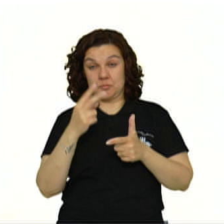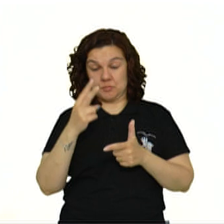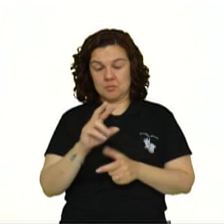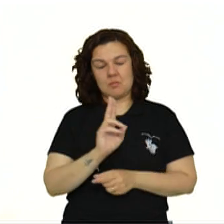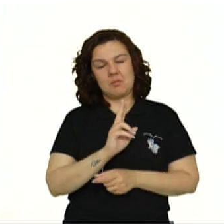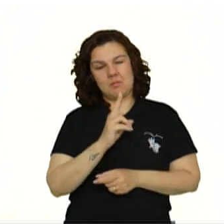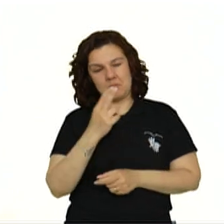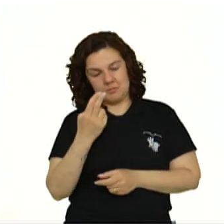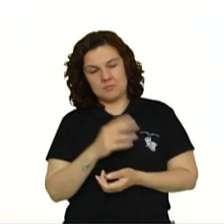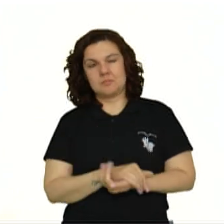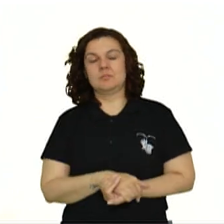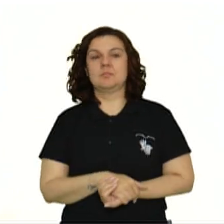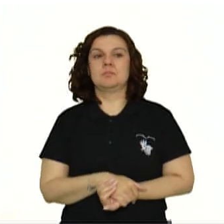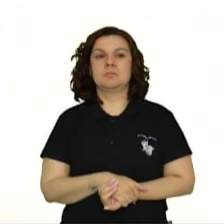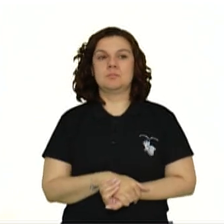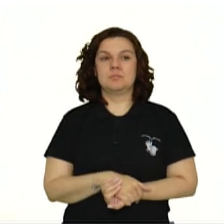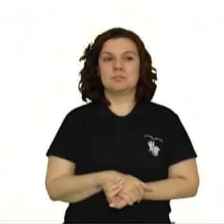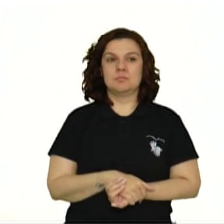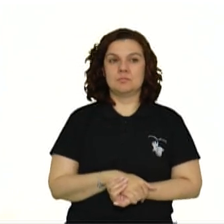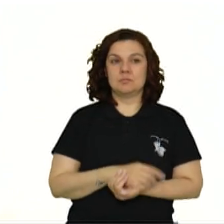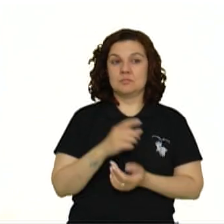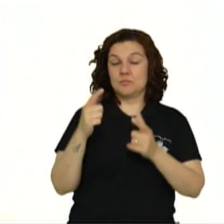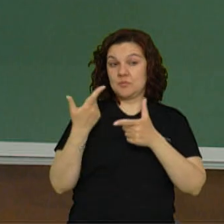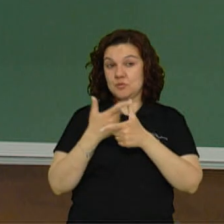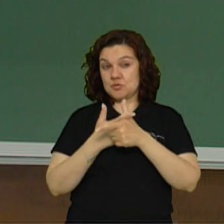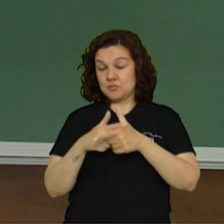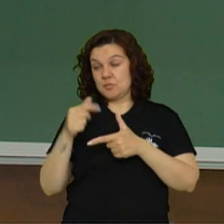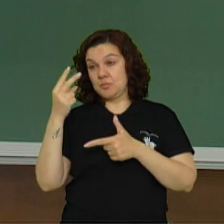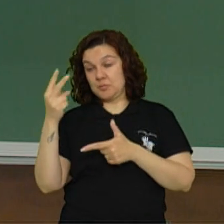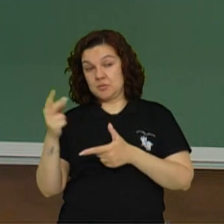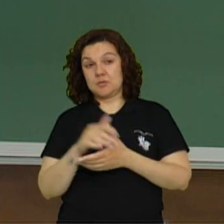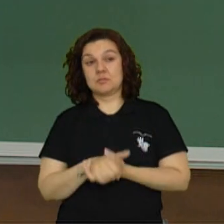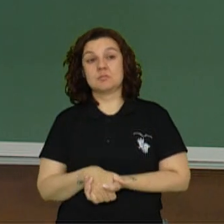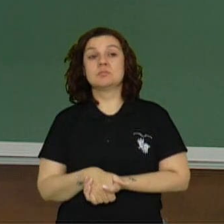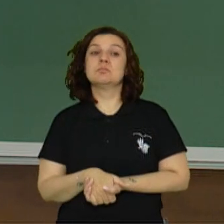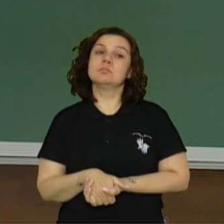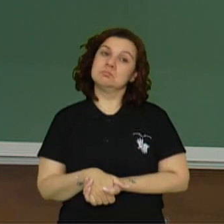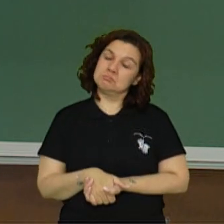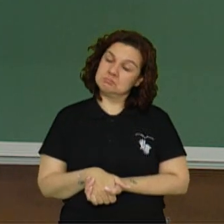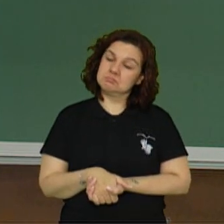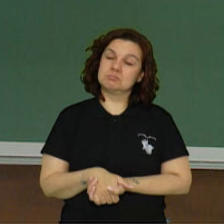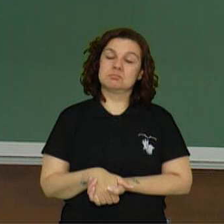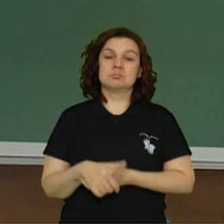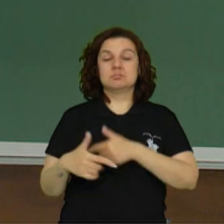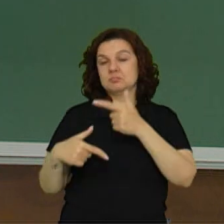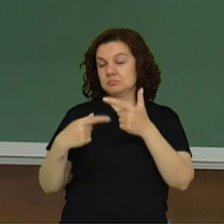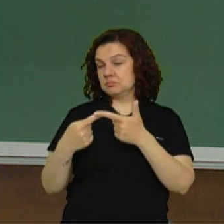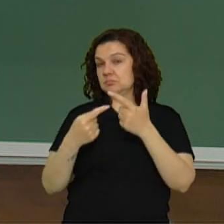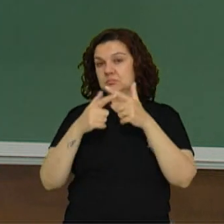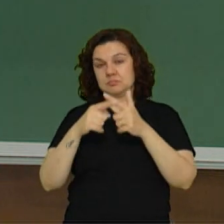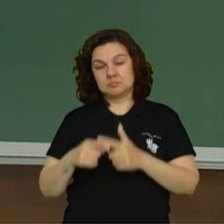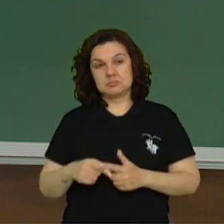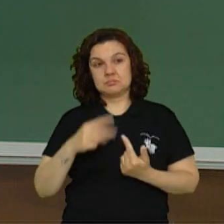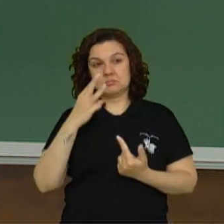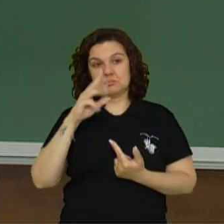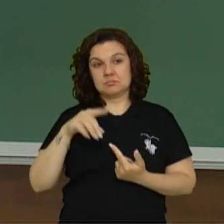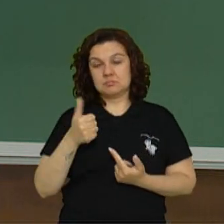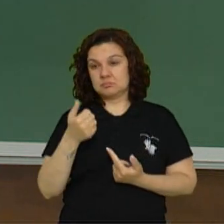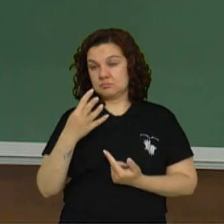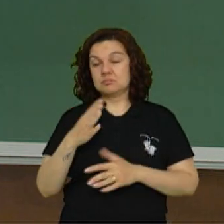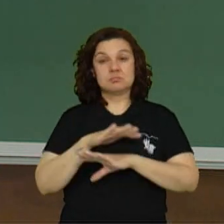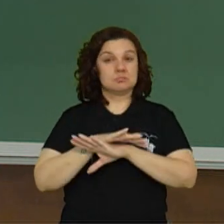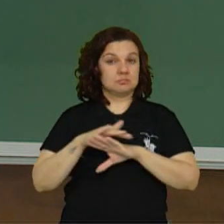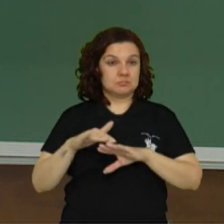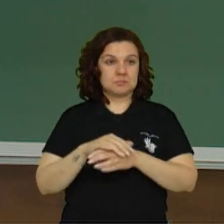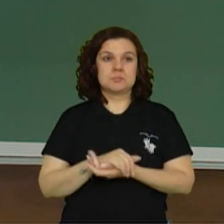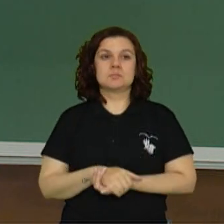2, ou divida 400 por 2,14 e o resultado multiplique por 3,14,